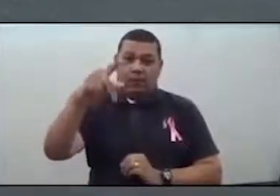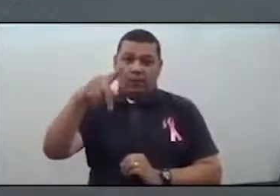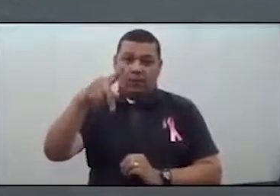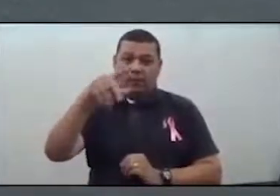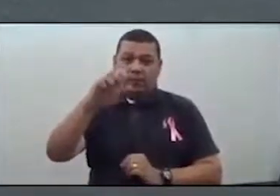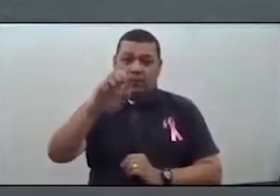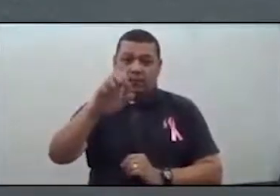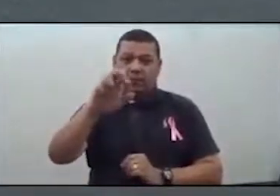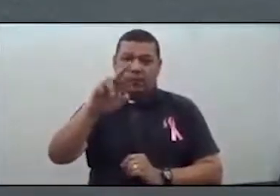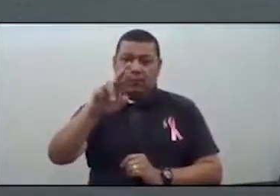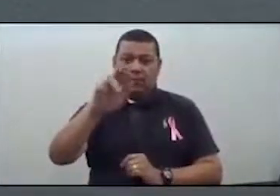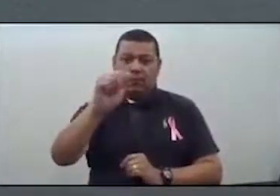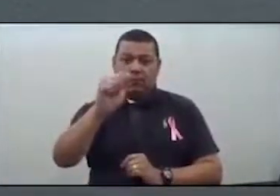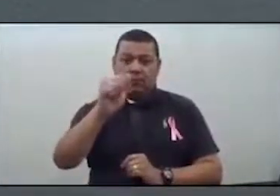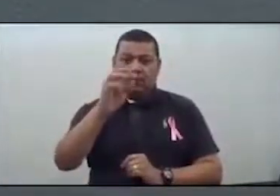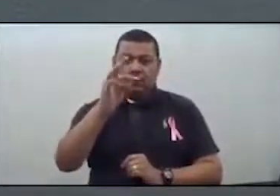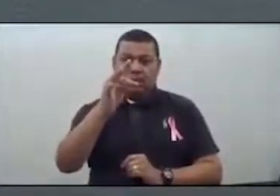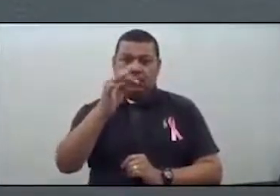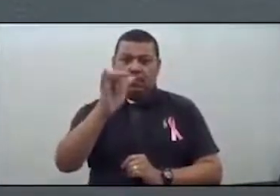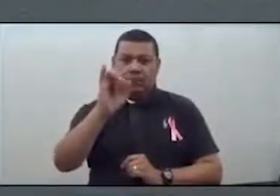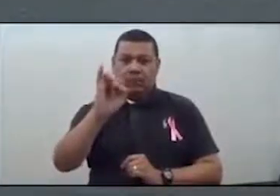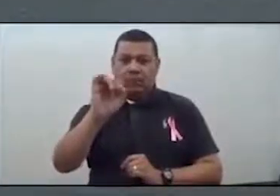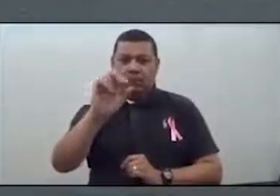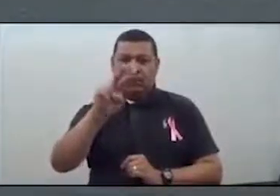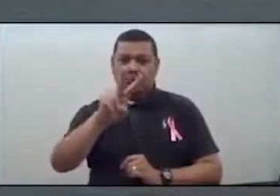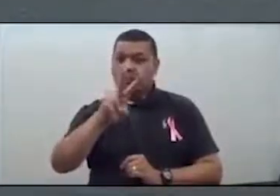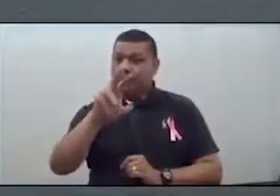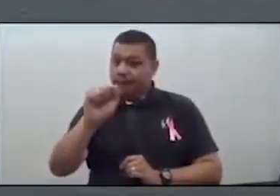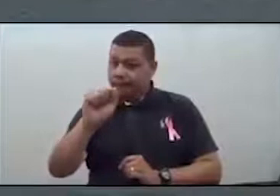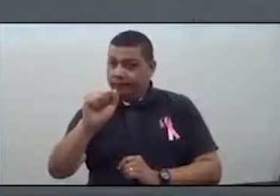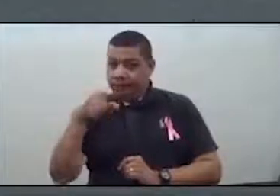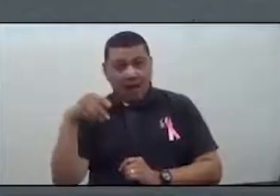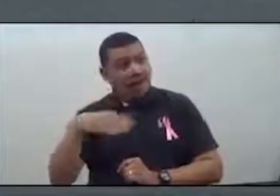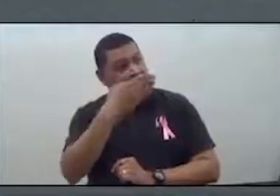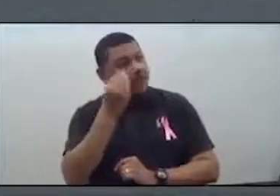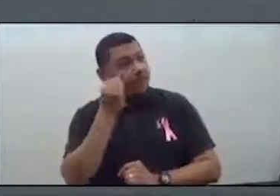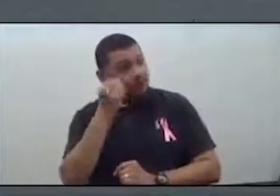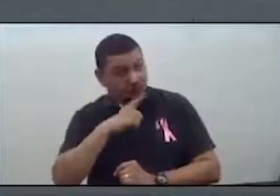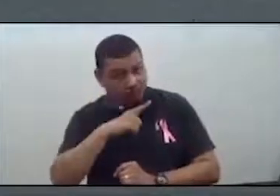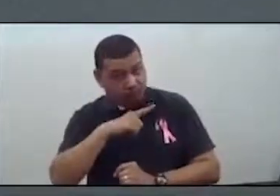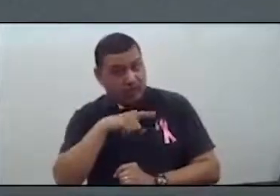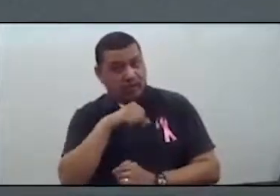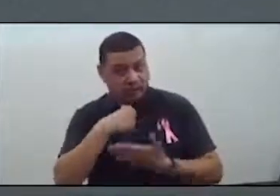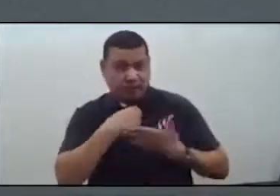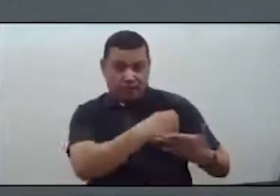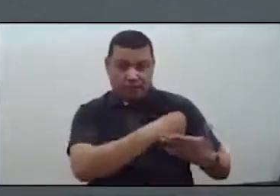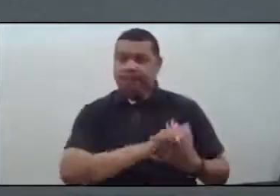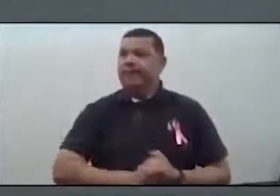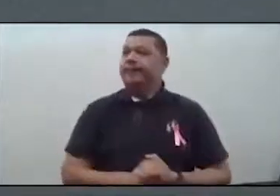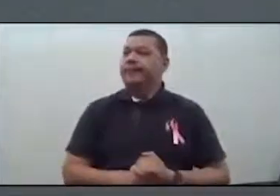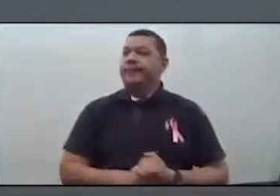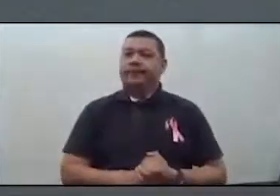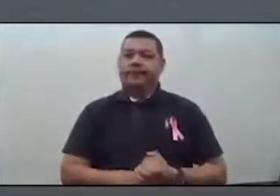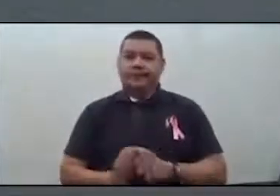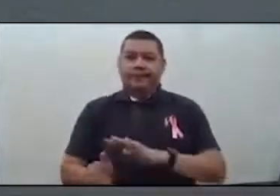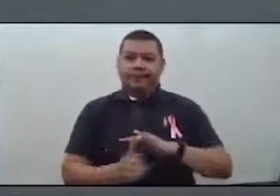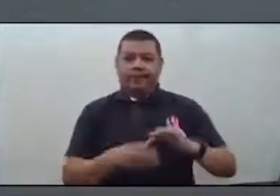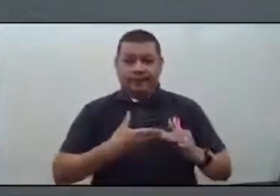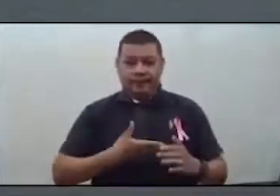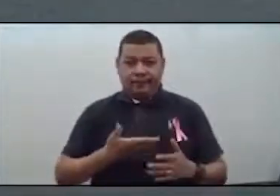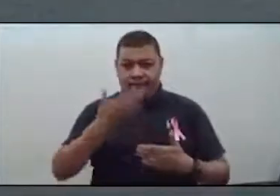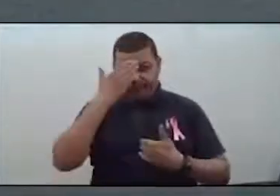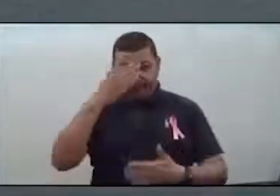tenho certeza que isso vai te trazer renda e prosperidade para a sua propriedade. Queria aqui fazer um agradecimento especial